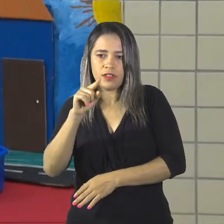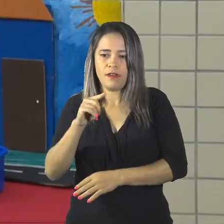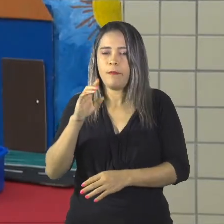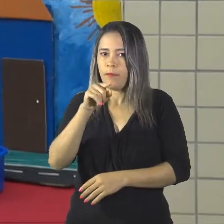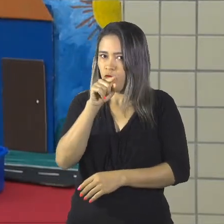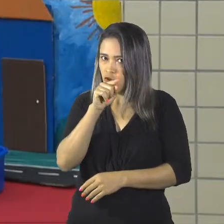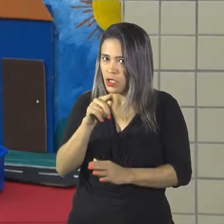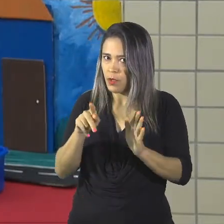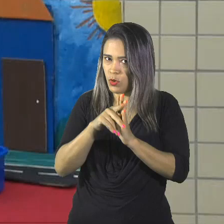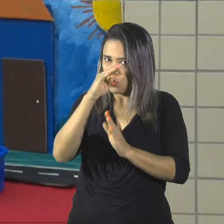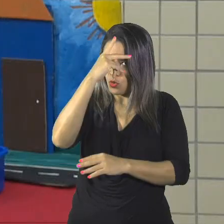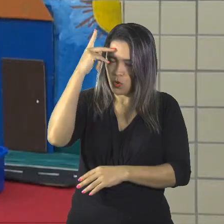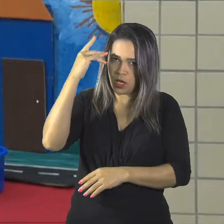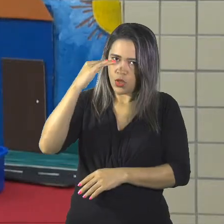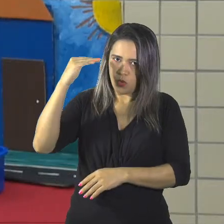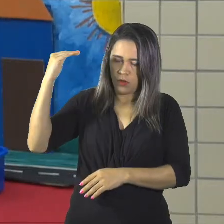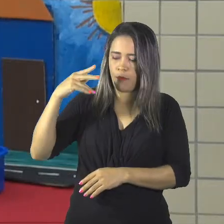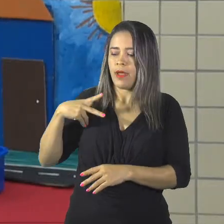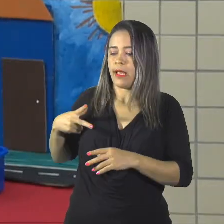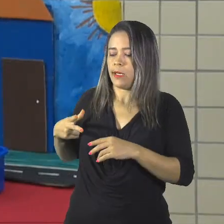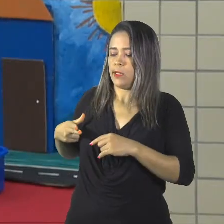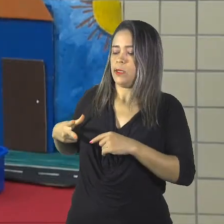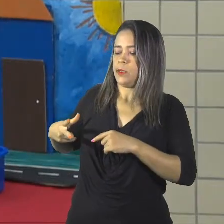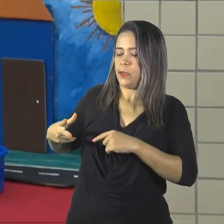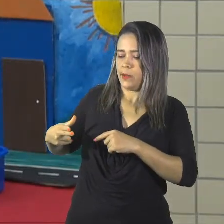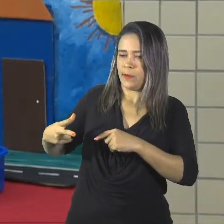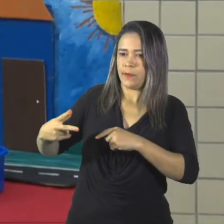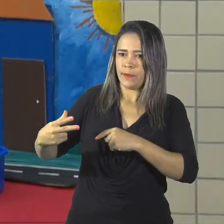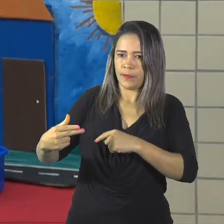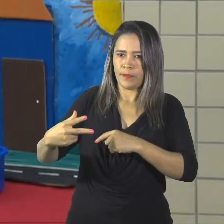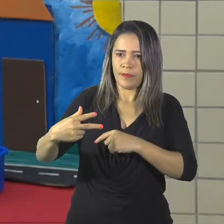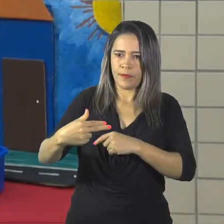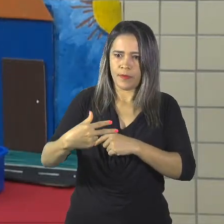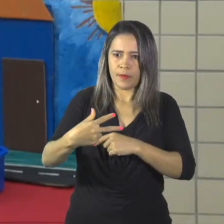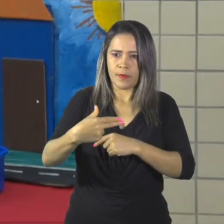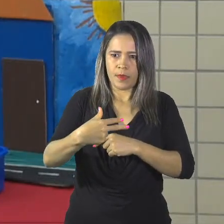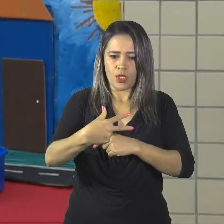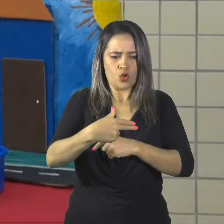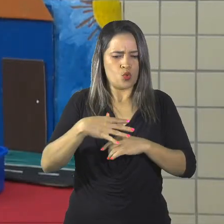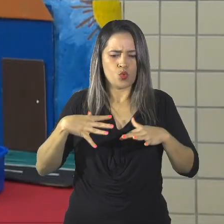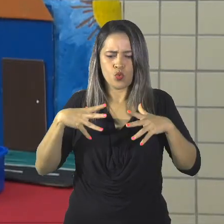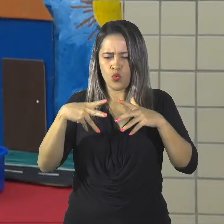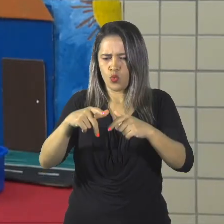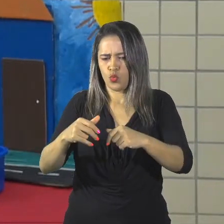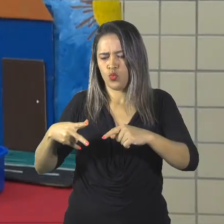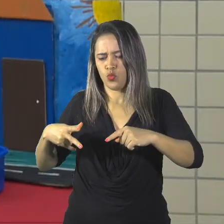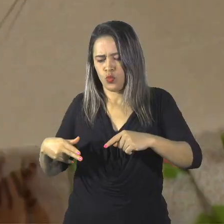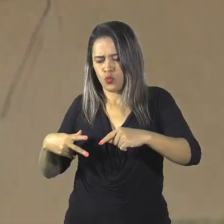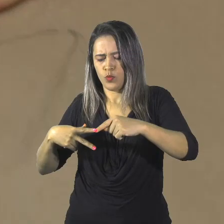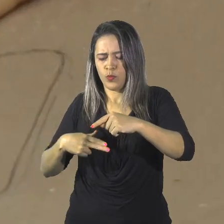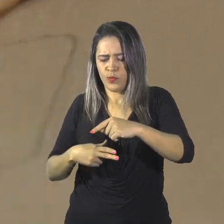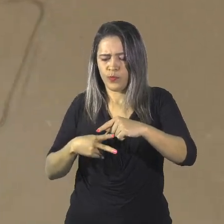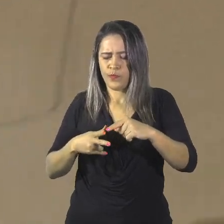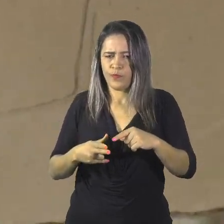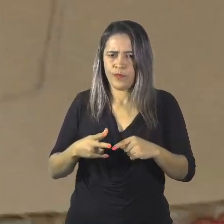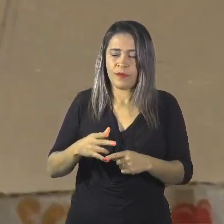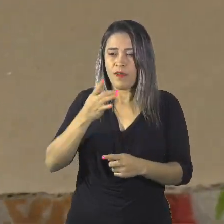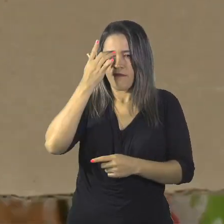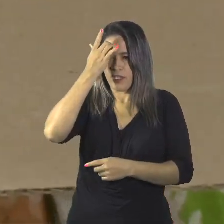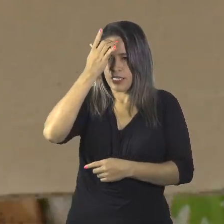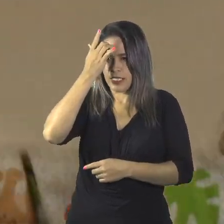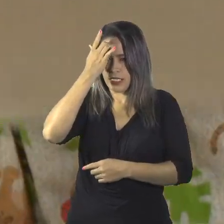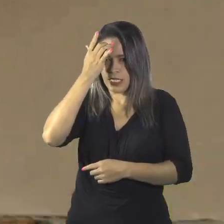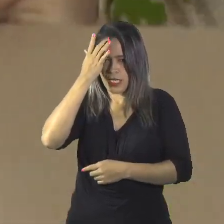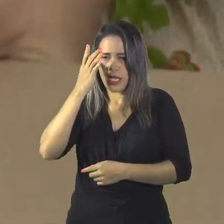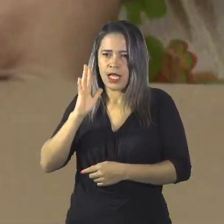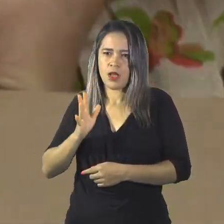tesoura e vai recortar todas essas formas geométricas. Para facilitar,